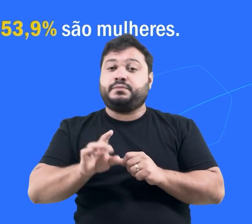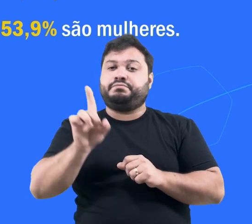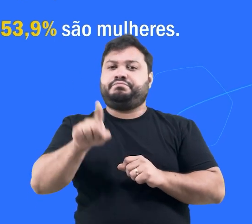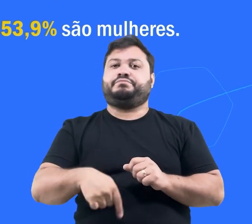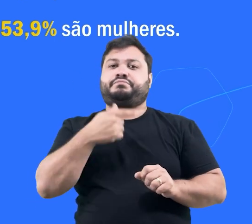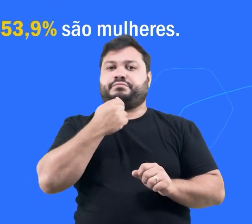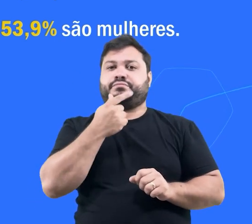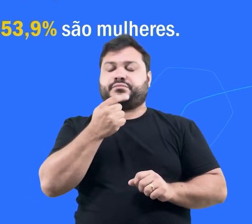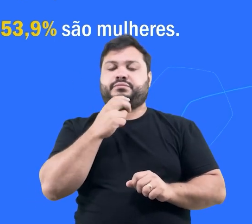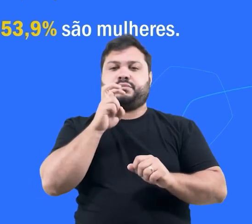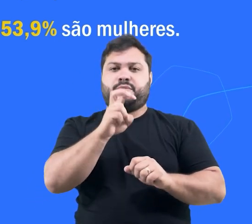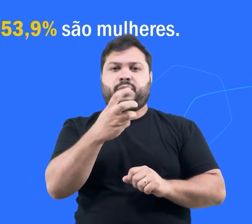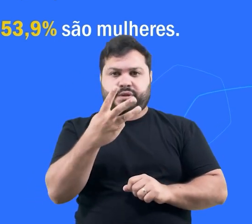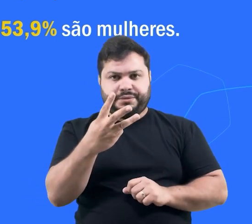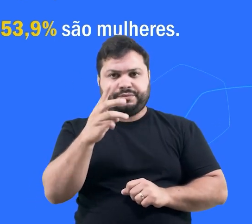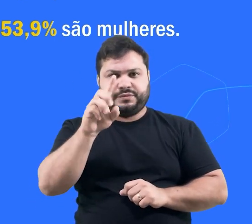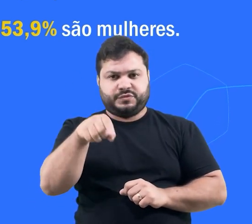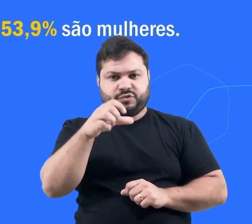57,1% são homens e